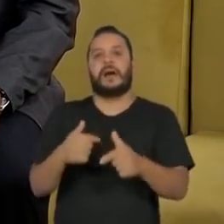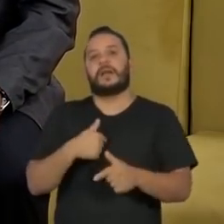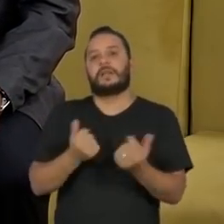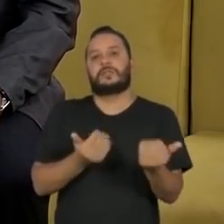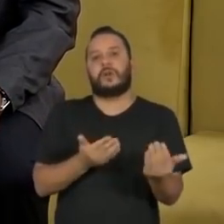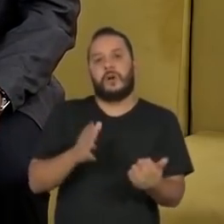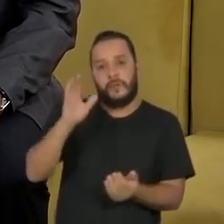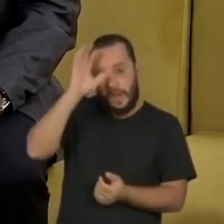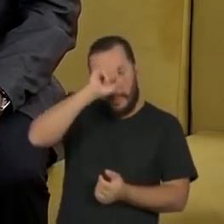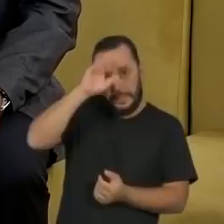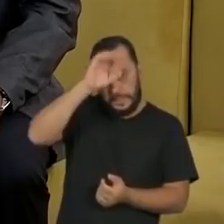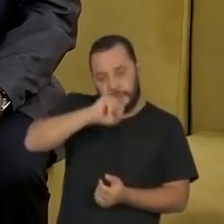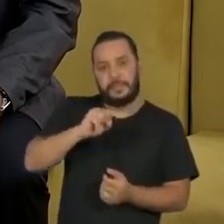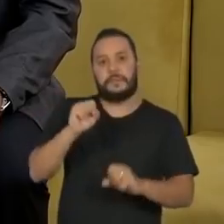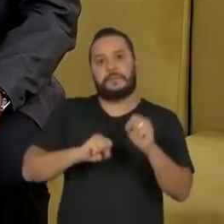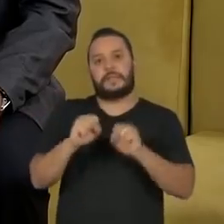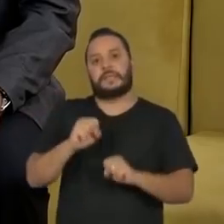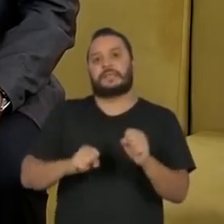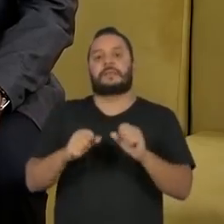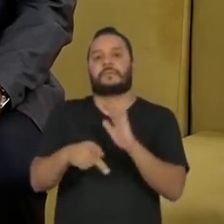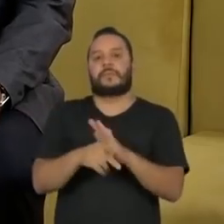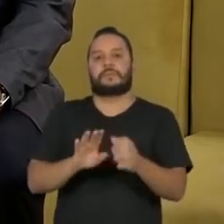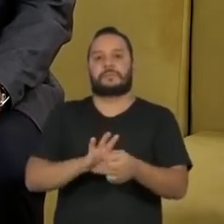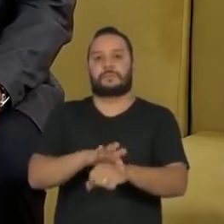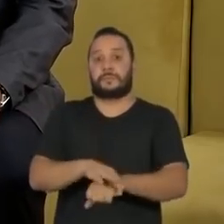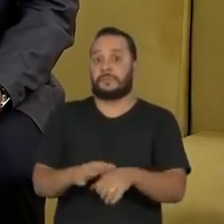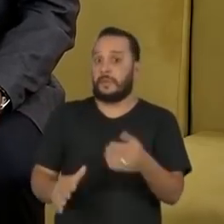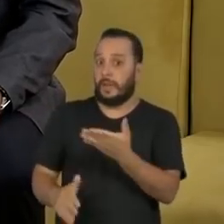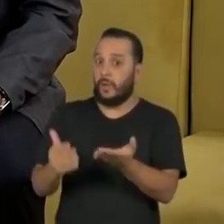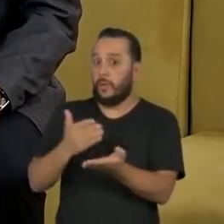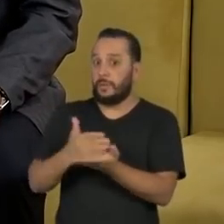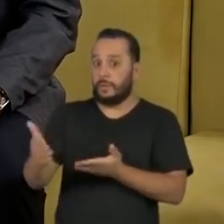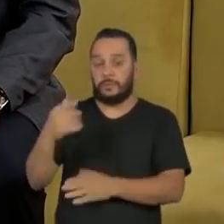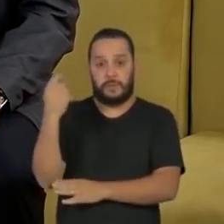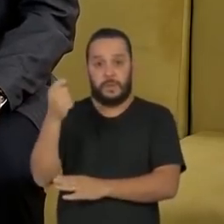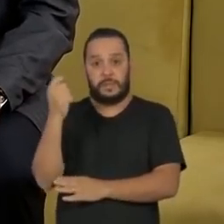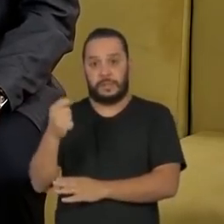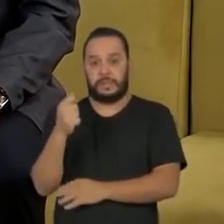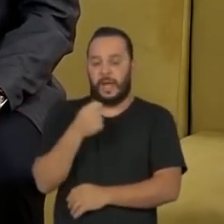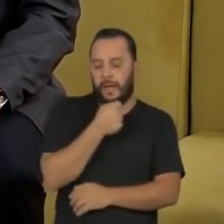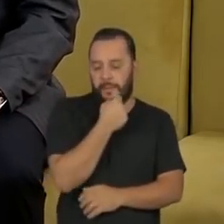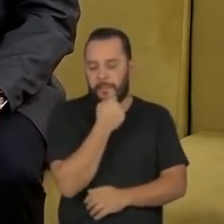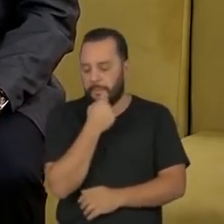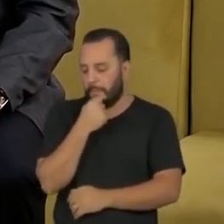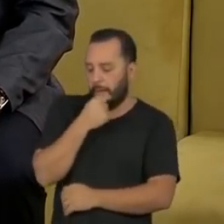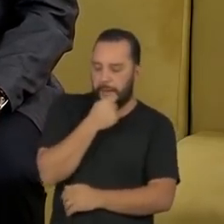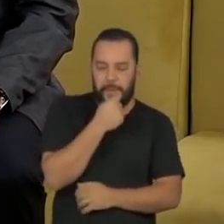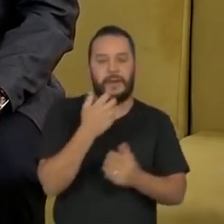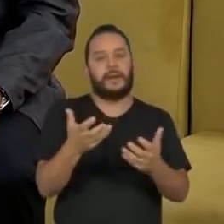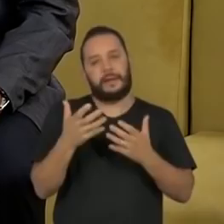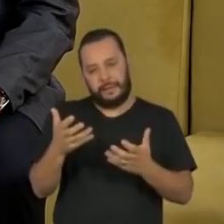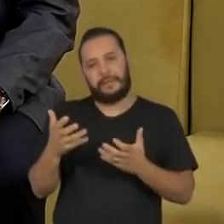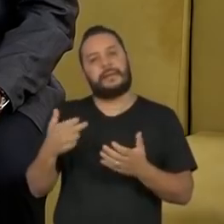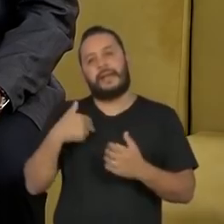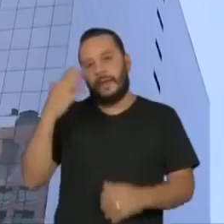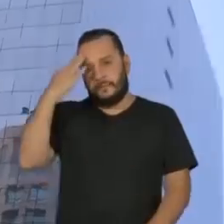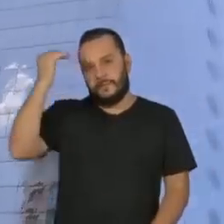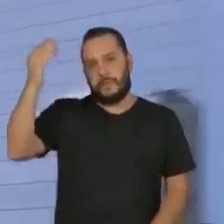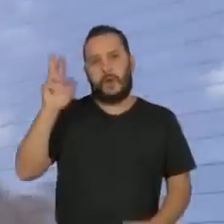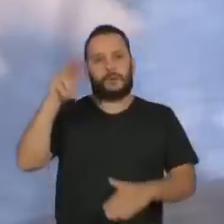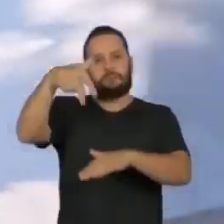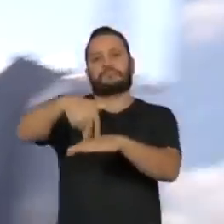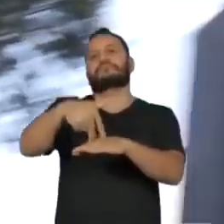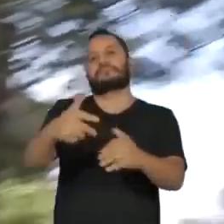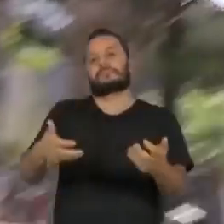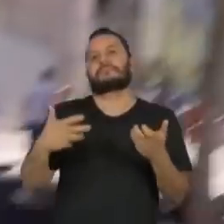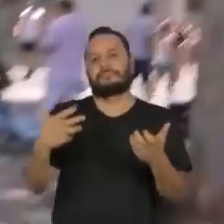numa empresa de seguros. Mas desde que ela começou a cantar na Avenida Paulista, sonha em brilhar nos palcos.